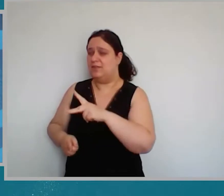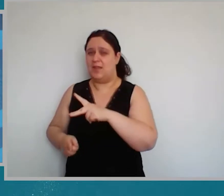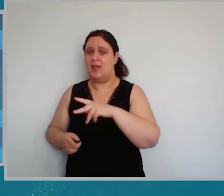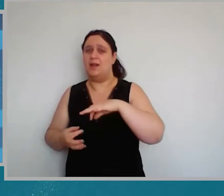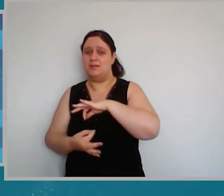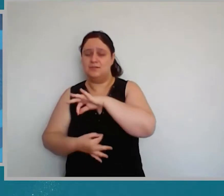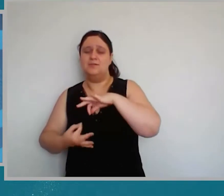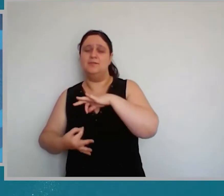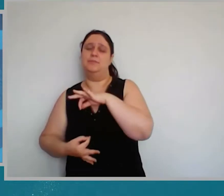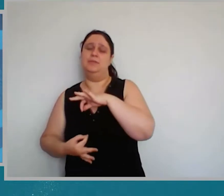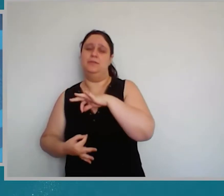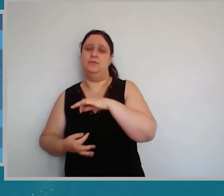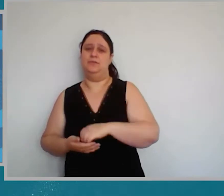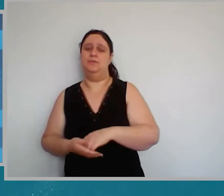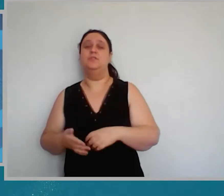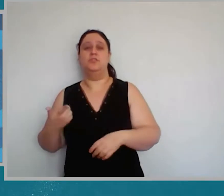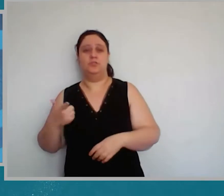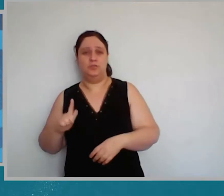Davi.